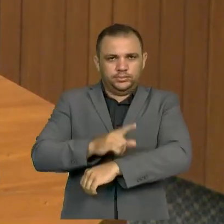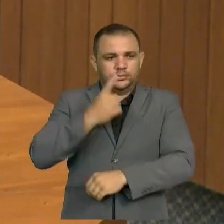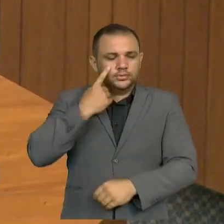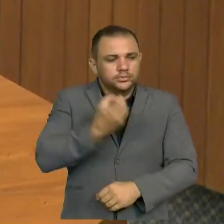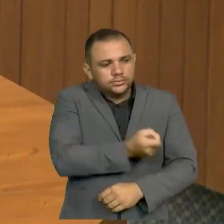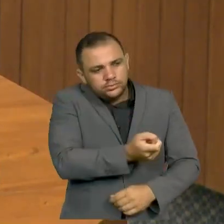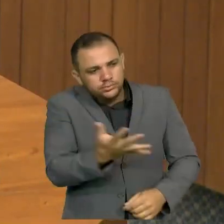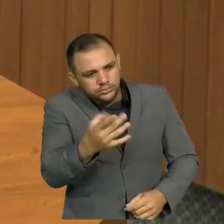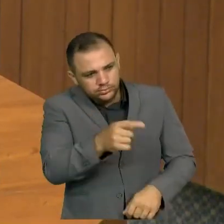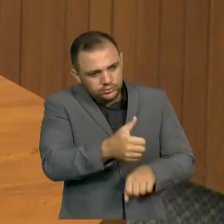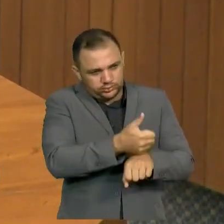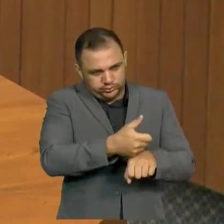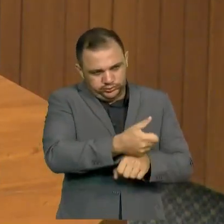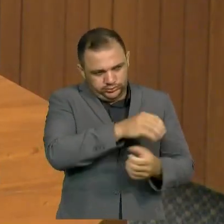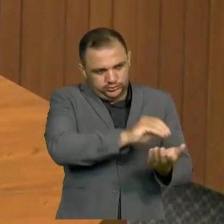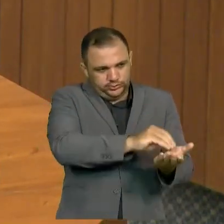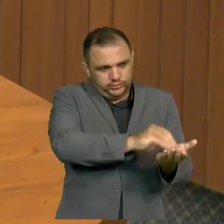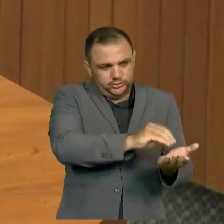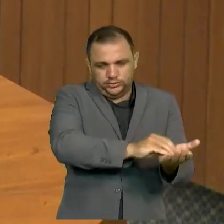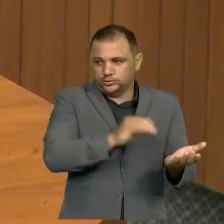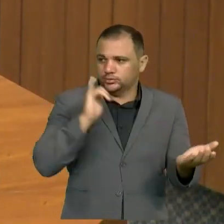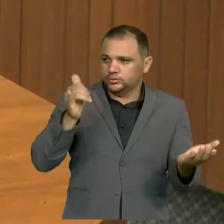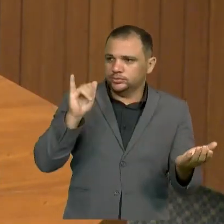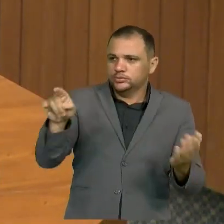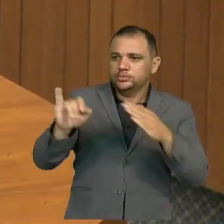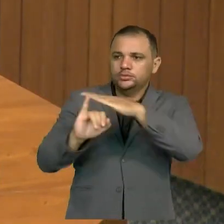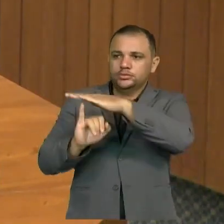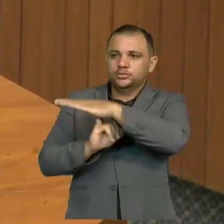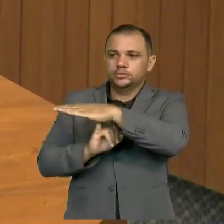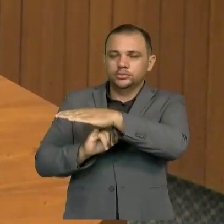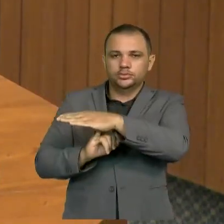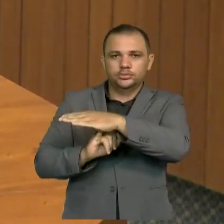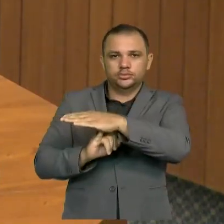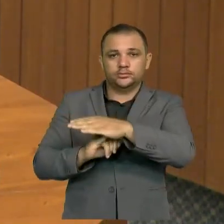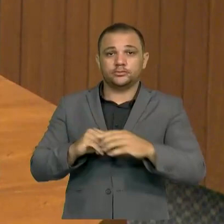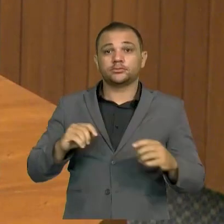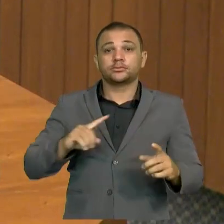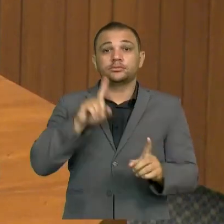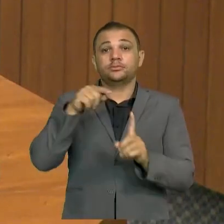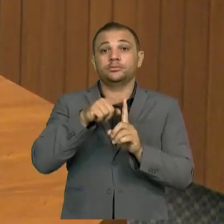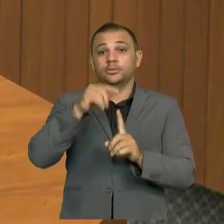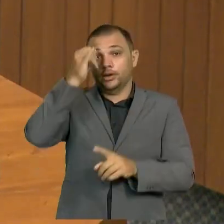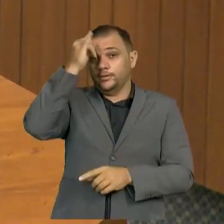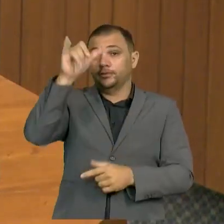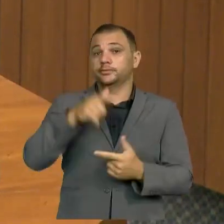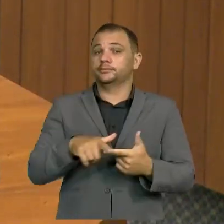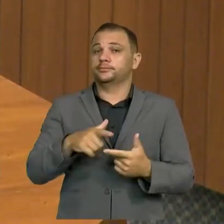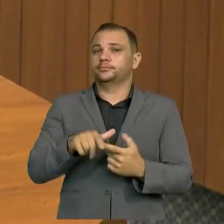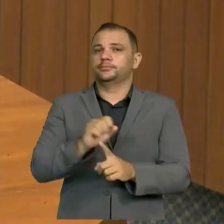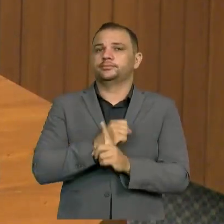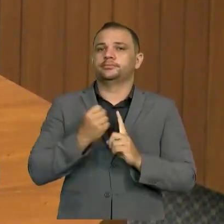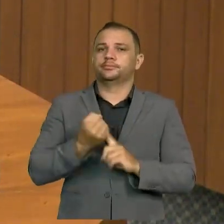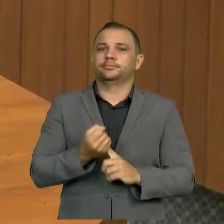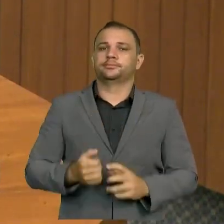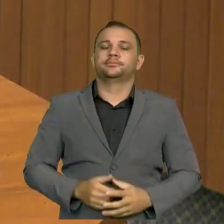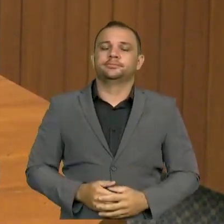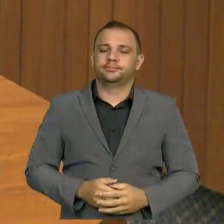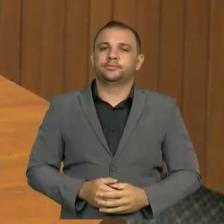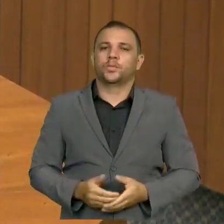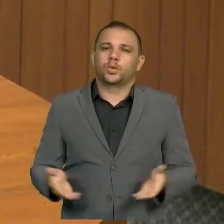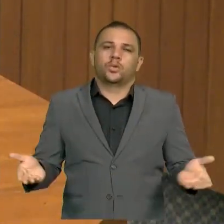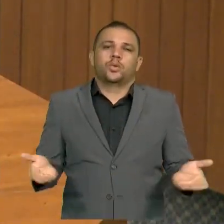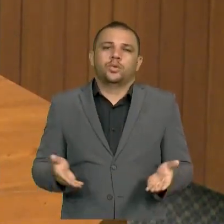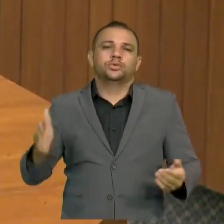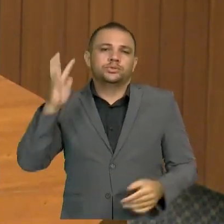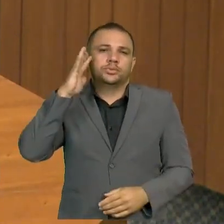essa pendência, mas, acima de tudo, a gente tentando evitar um problema social. Dias de hoje, você imagina